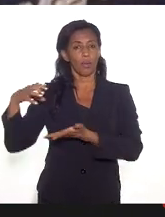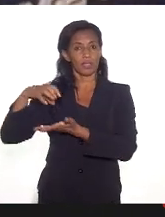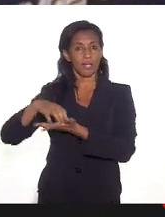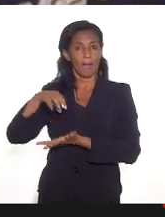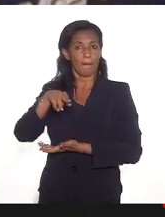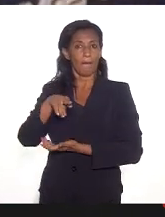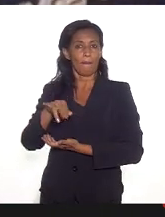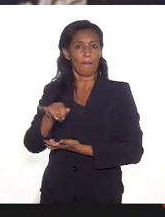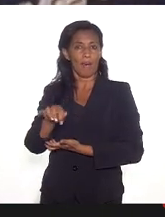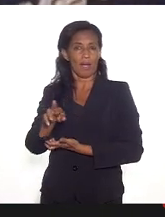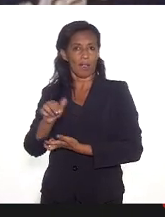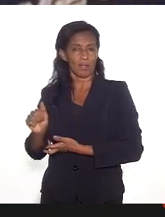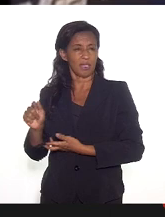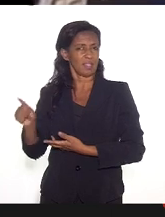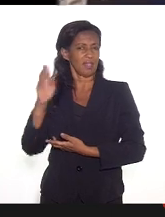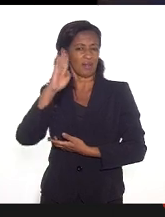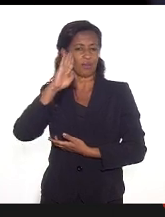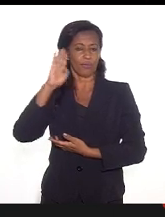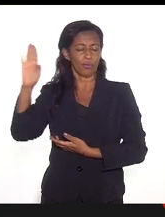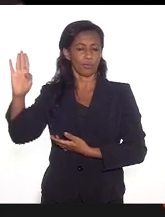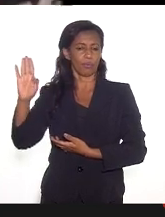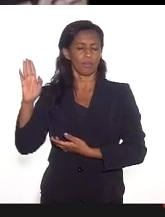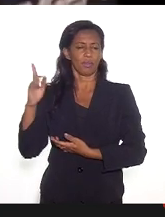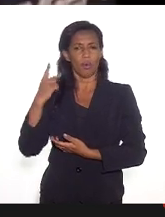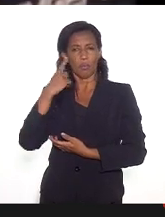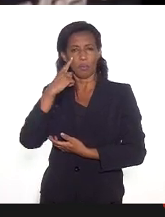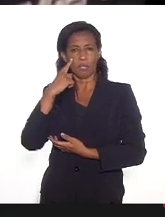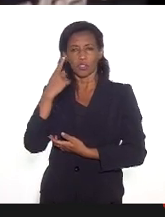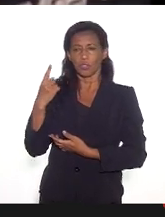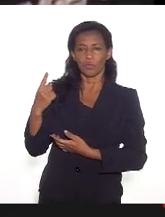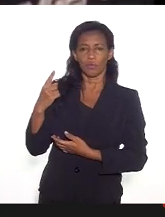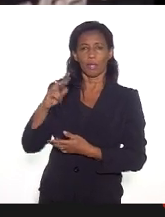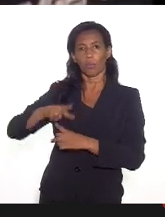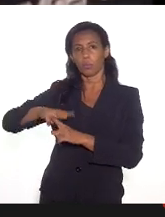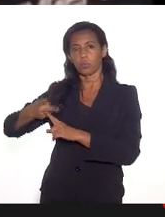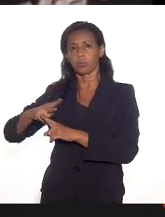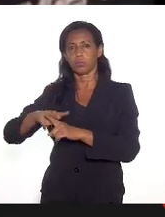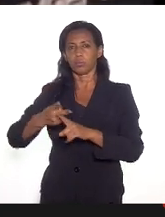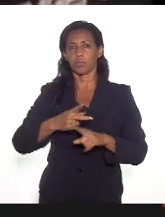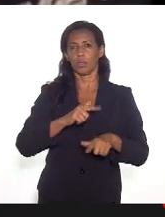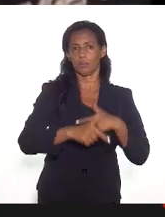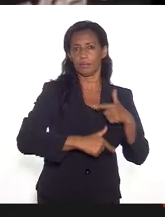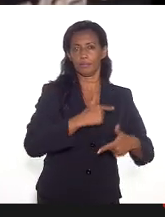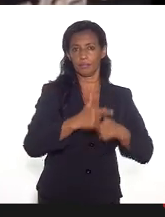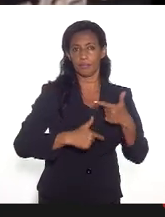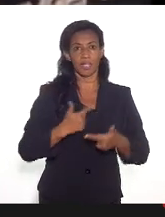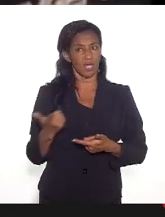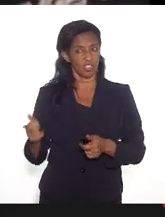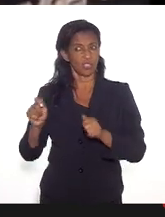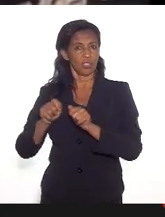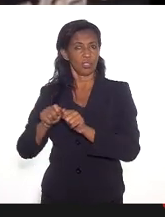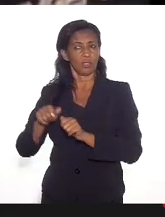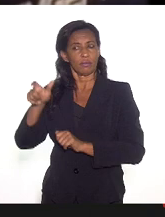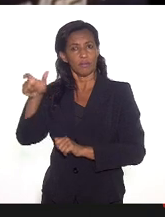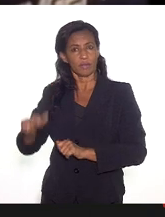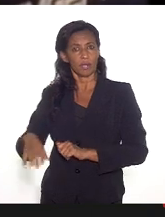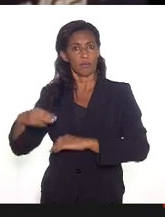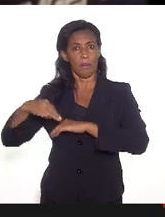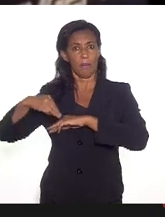produto ela é fundamental para a gente avaliar e calcular os efeitos multiplicadores. E nós estamos fazendo com uma pessoa que fez um